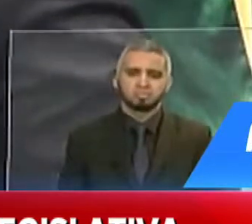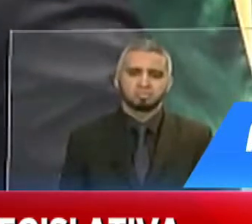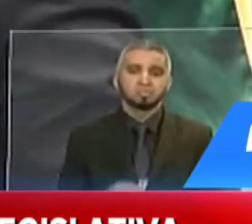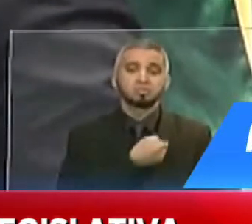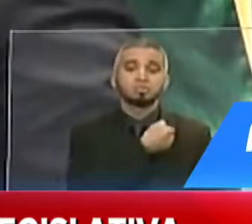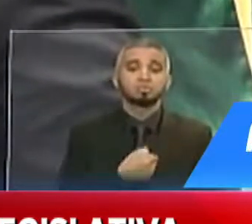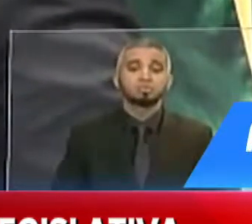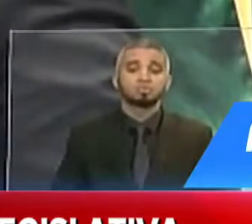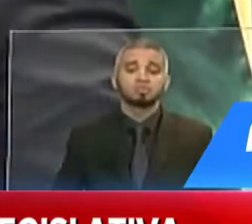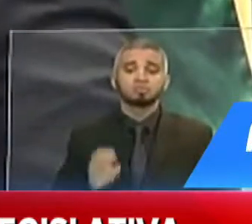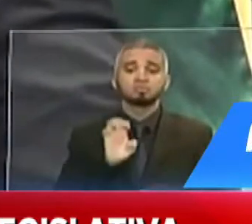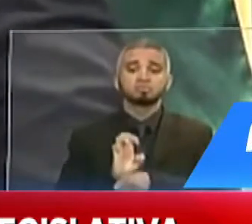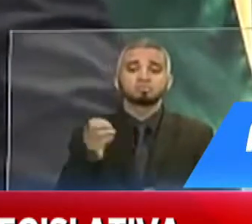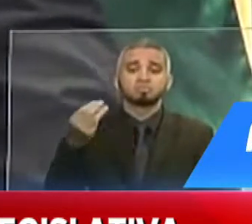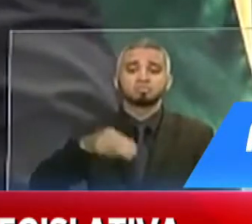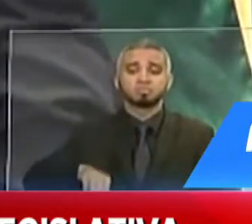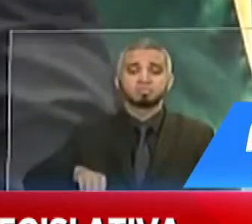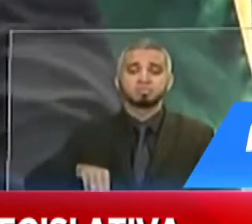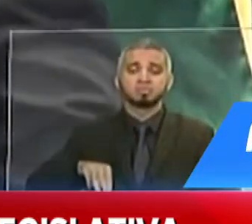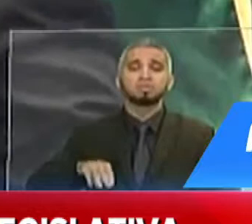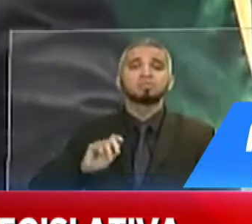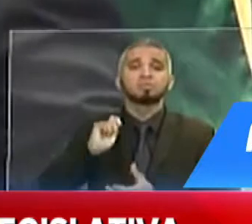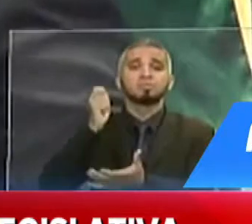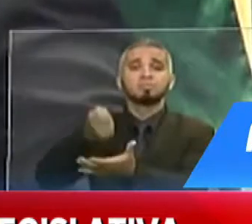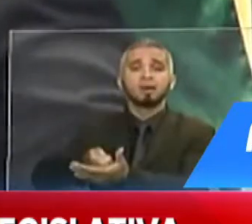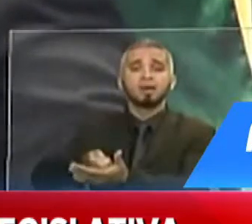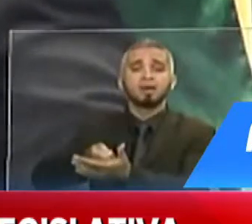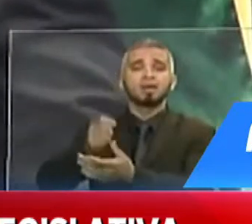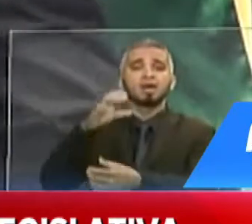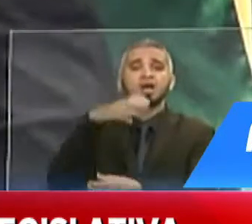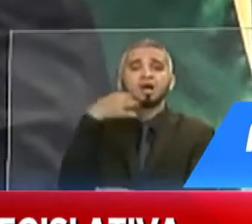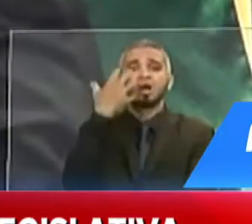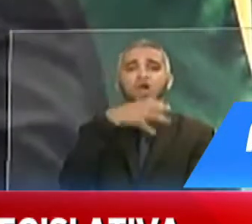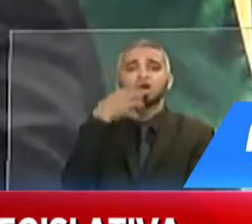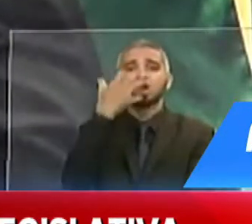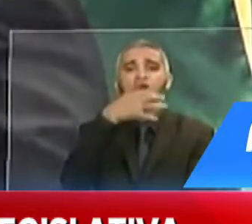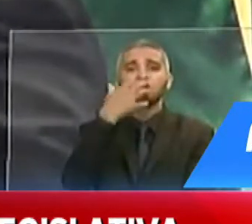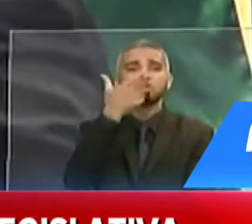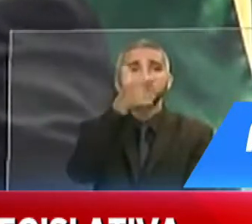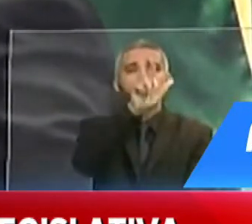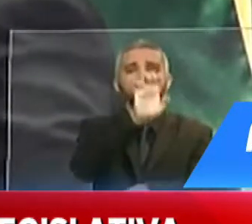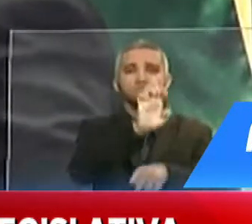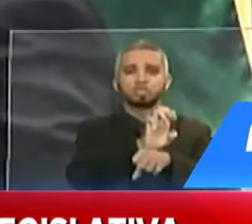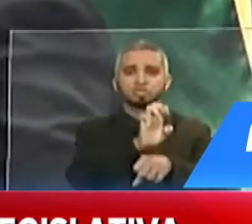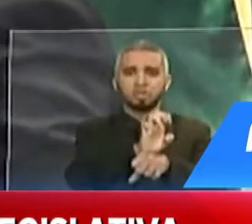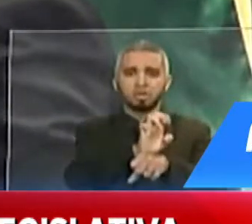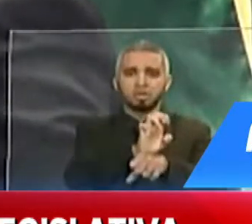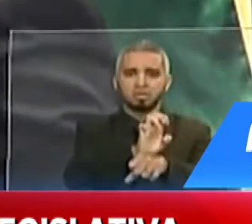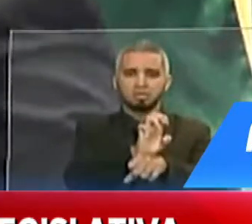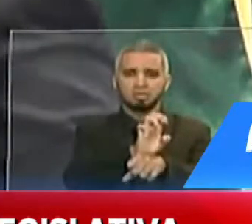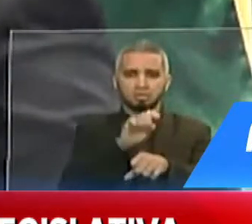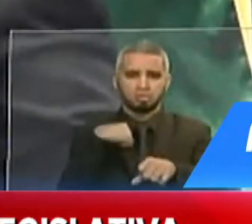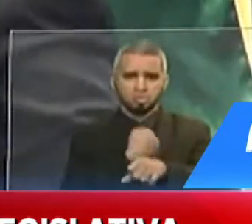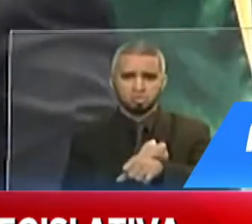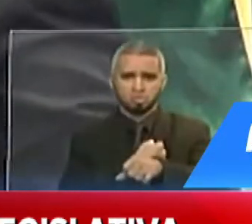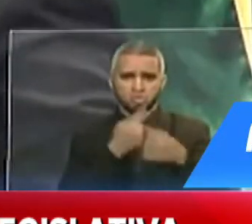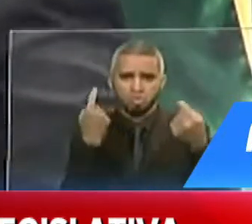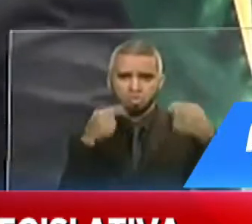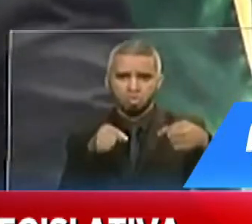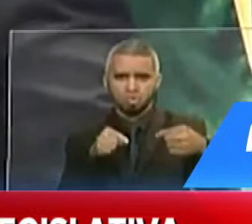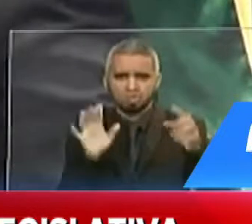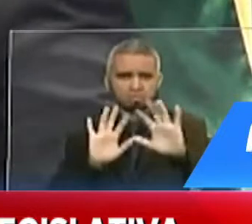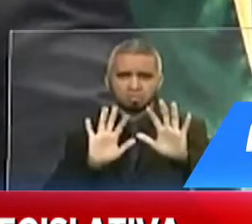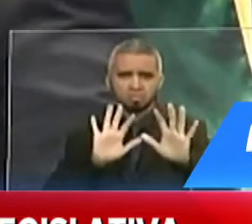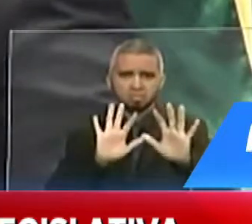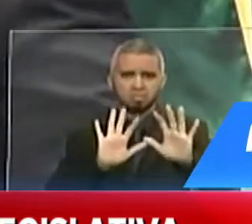contratando cantores de fora. Não temos nada contra isso. Mas e a valorização dos